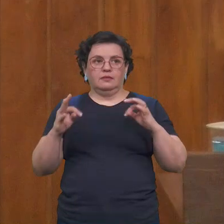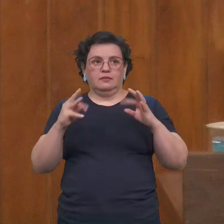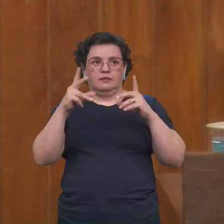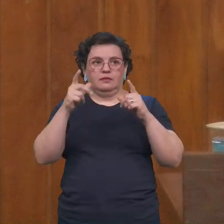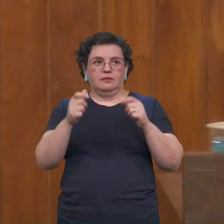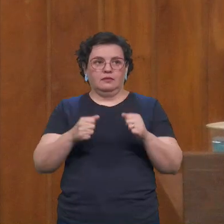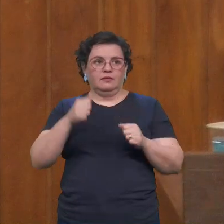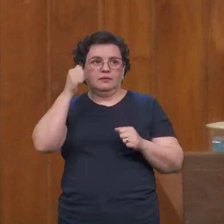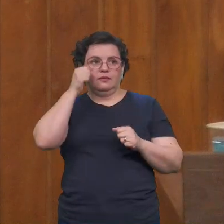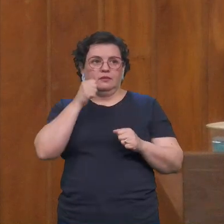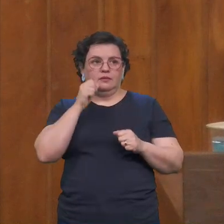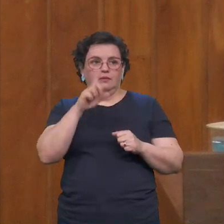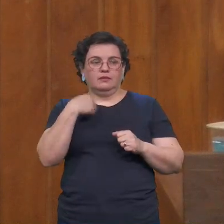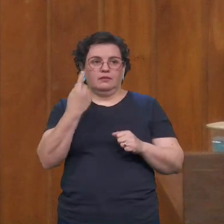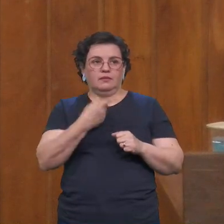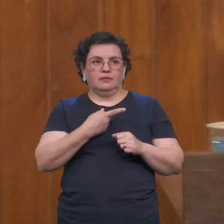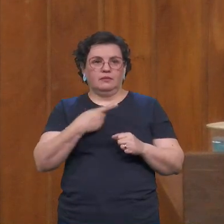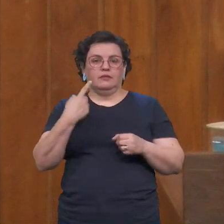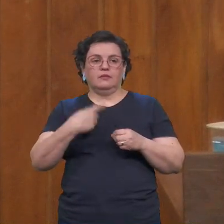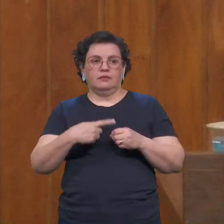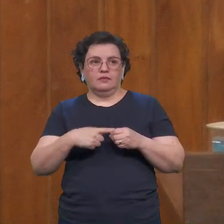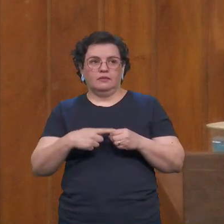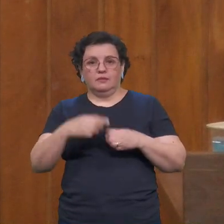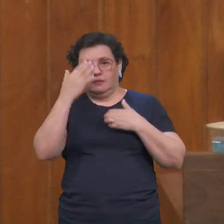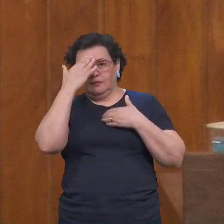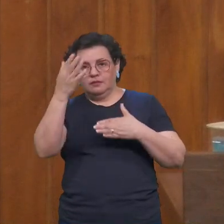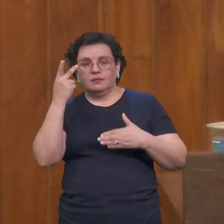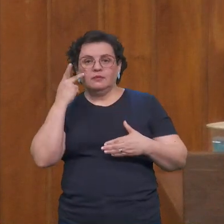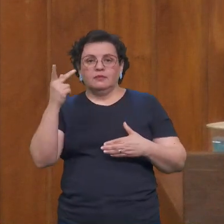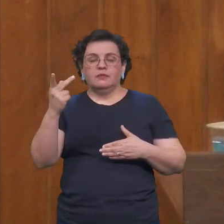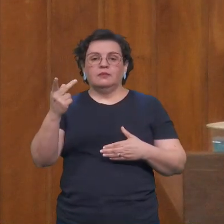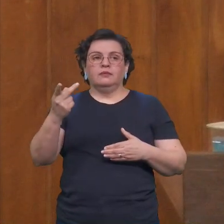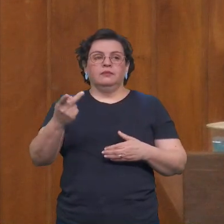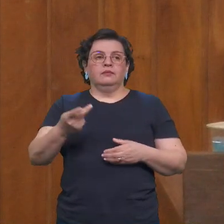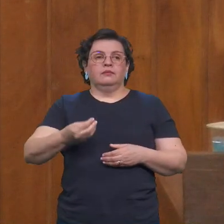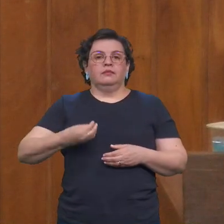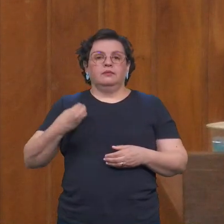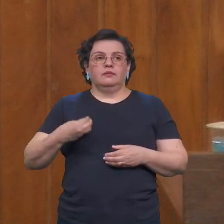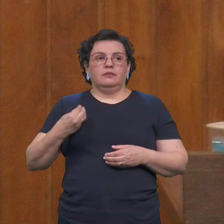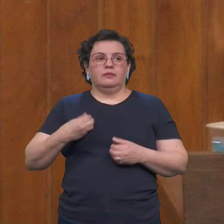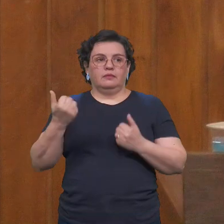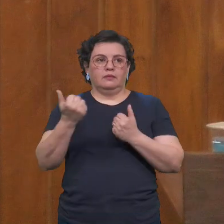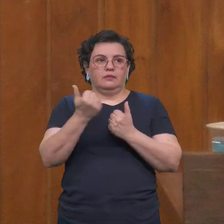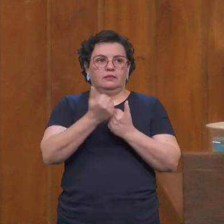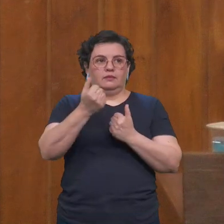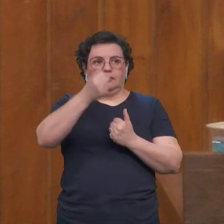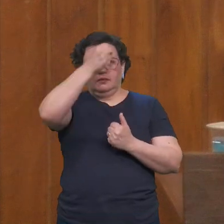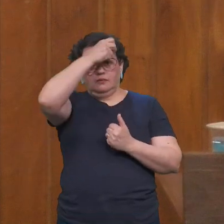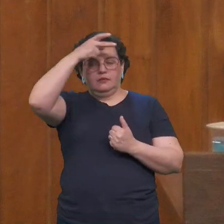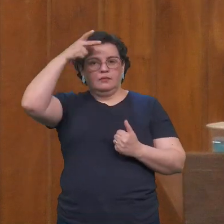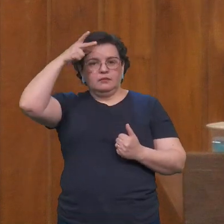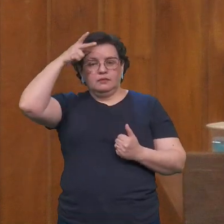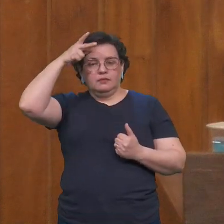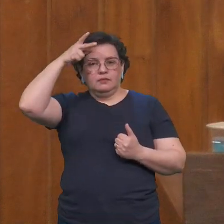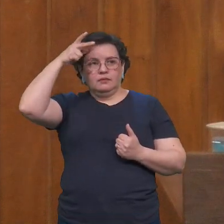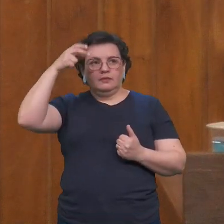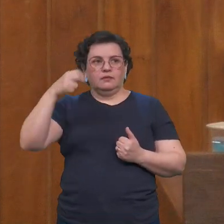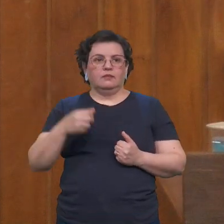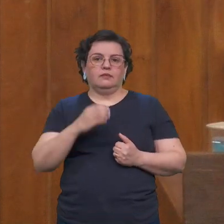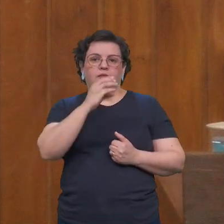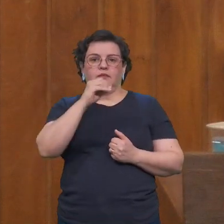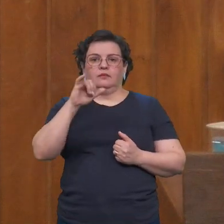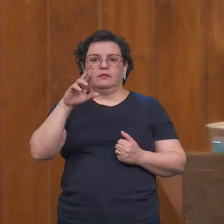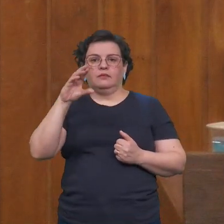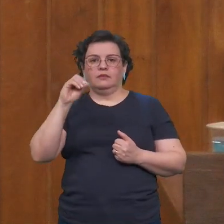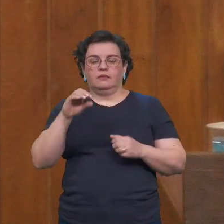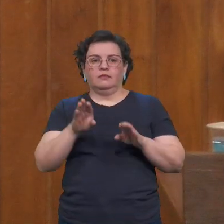nossa cidade. Obrigada pela presença, o vice-prefeito Cícero, a secretária Vânia